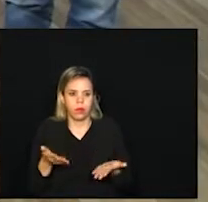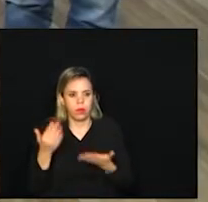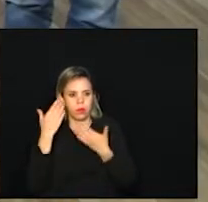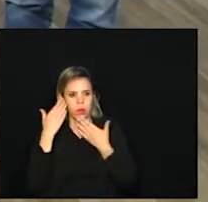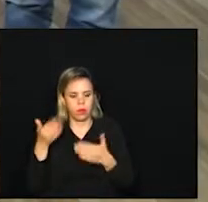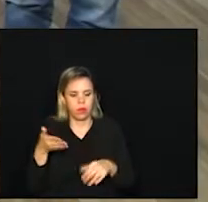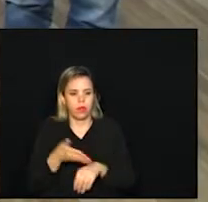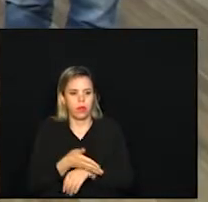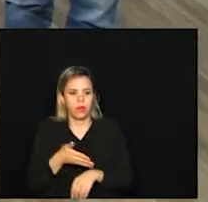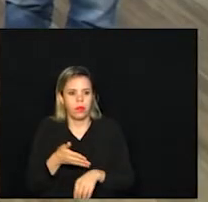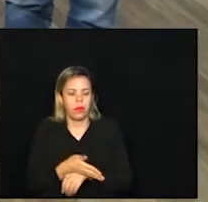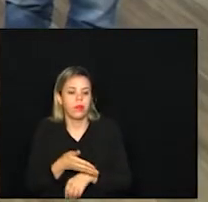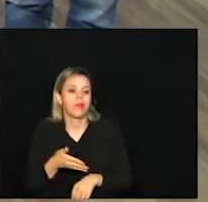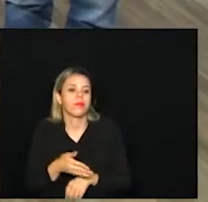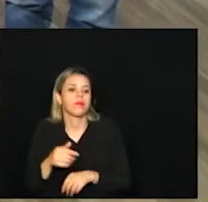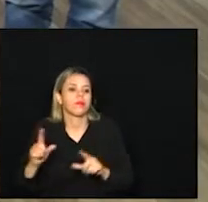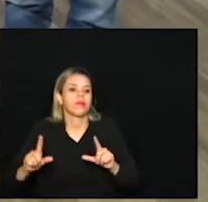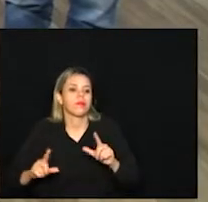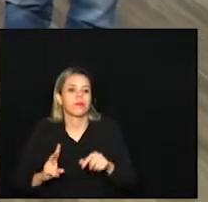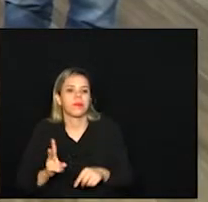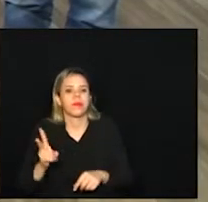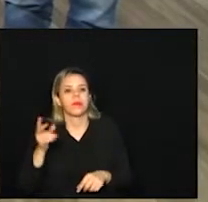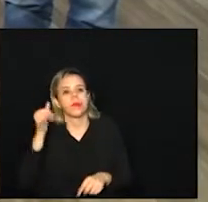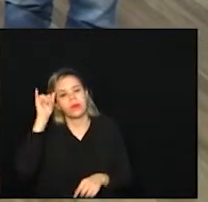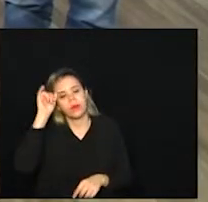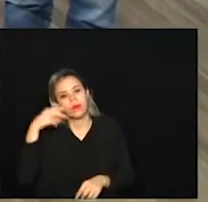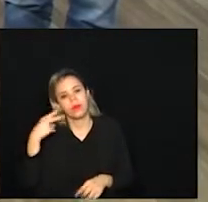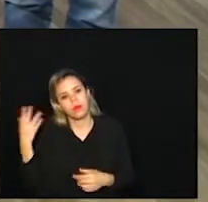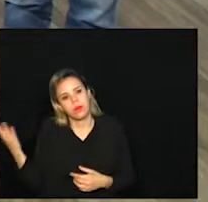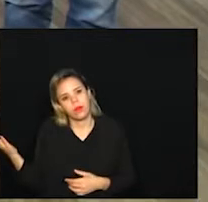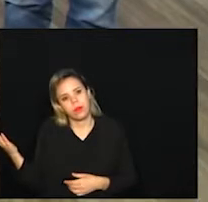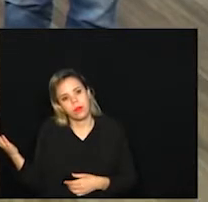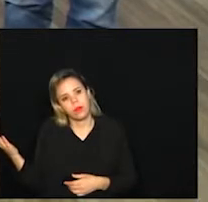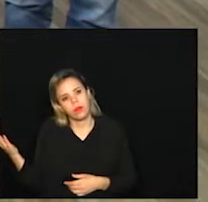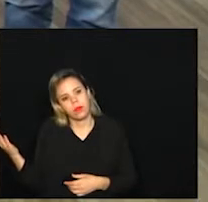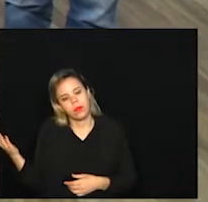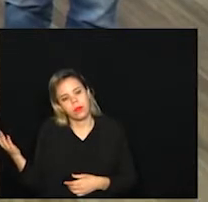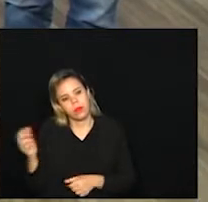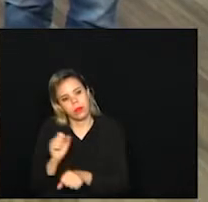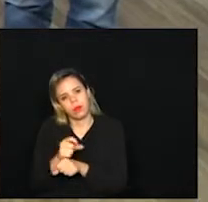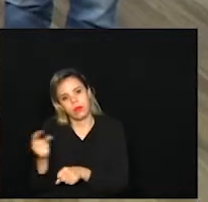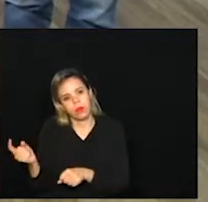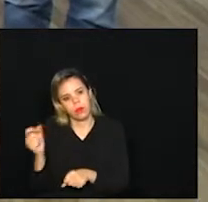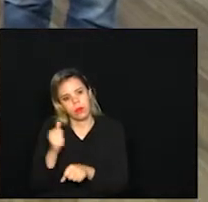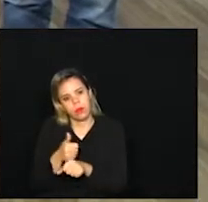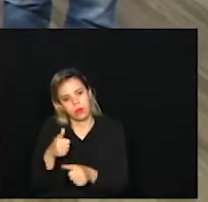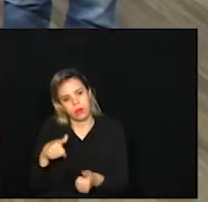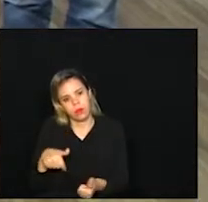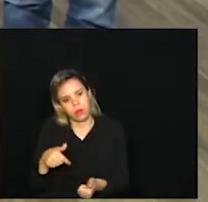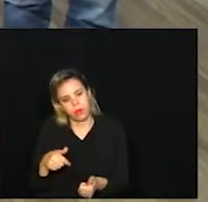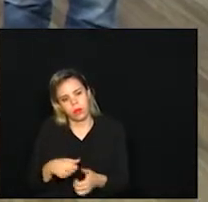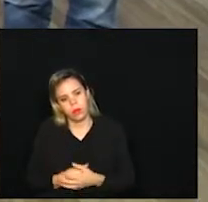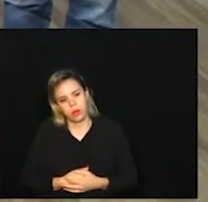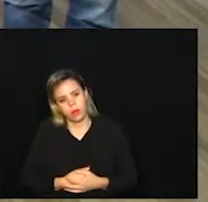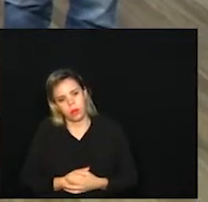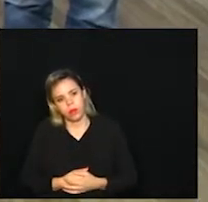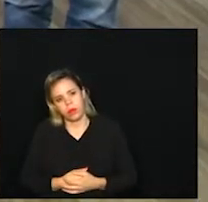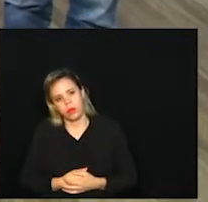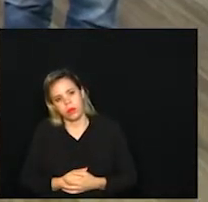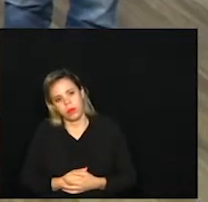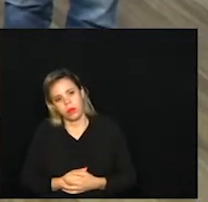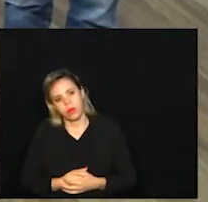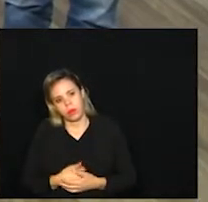agradeço a sua participação e aqui neste dia a gente vai continuar com vereador Paulo Búfalo e a gente aguarda o senhor em breve aqui conosco também